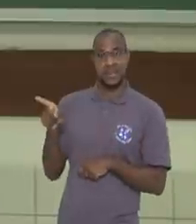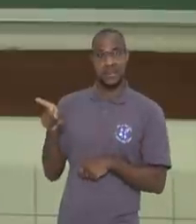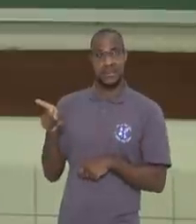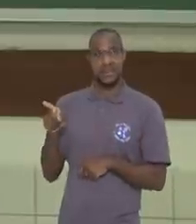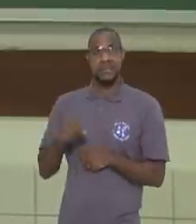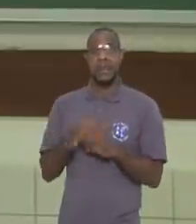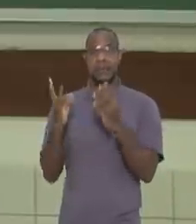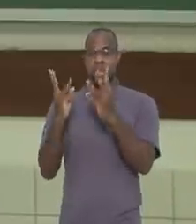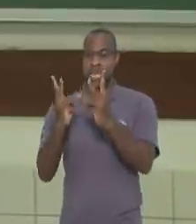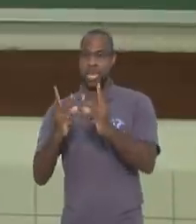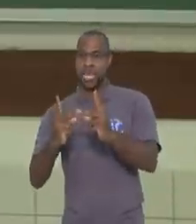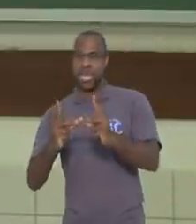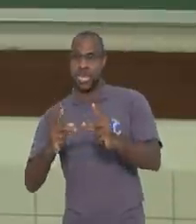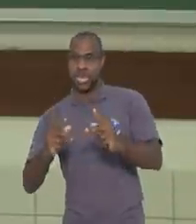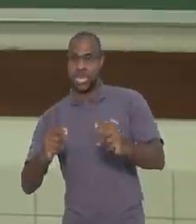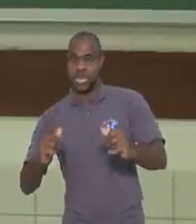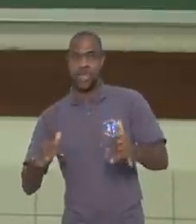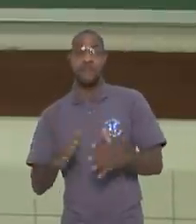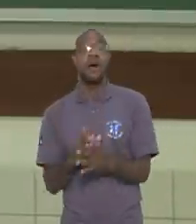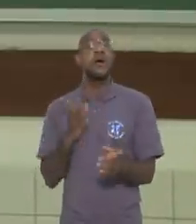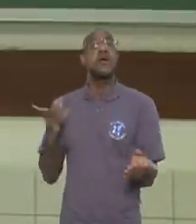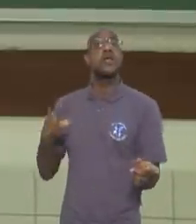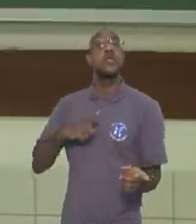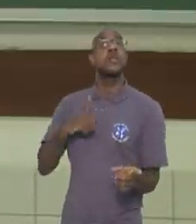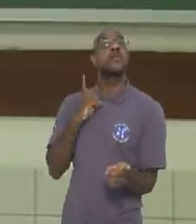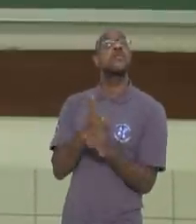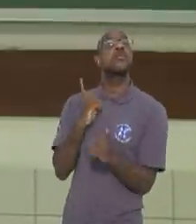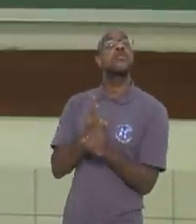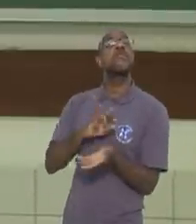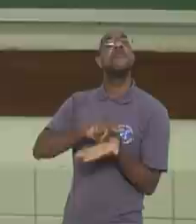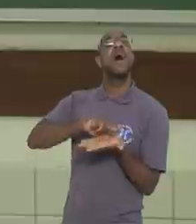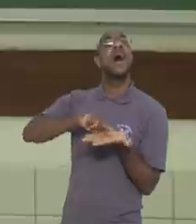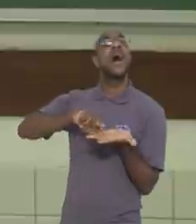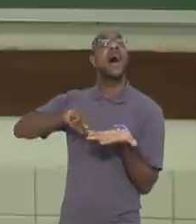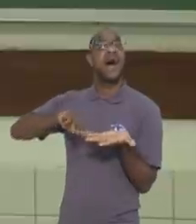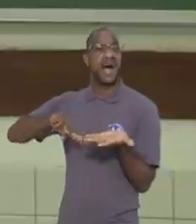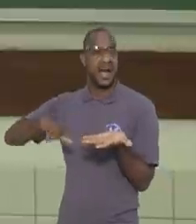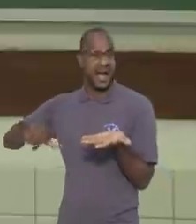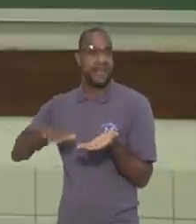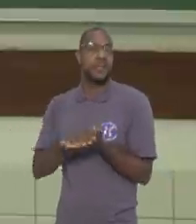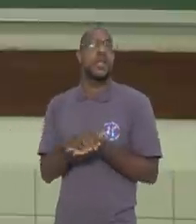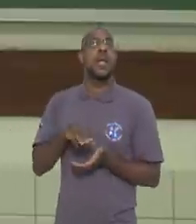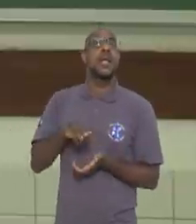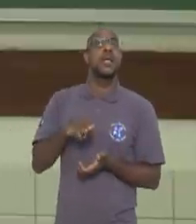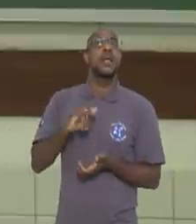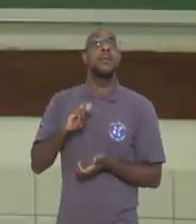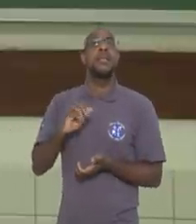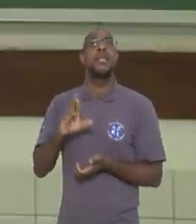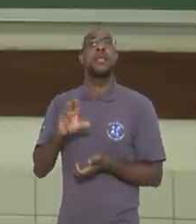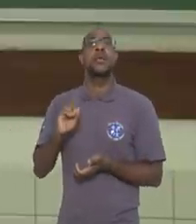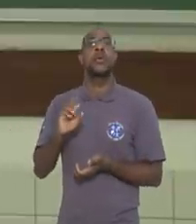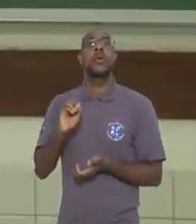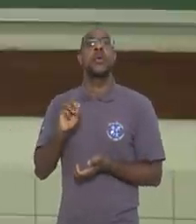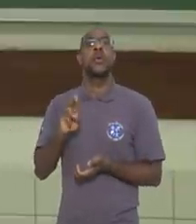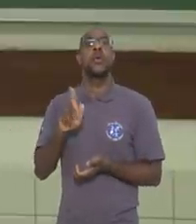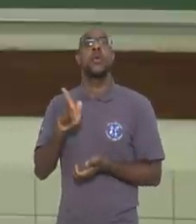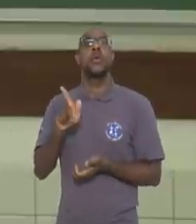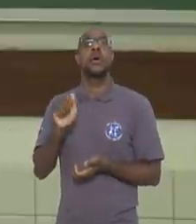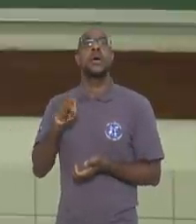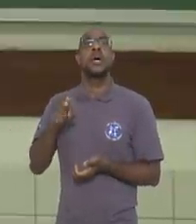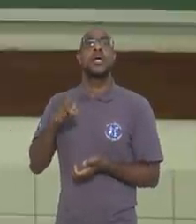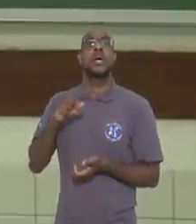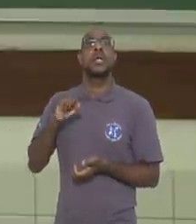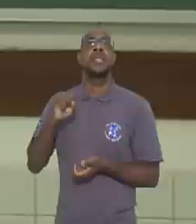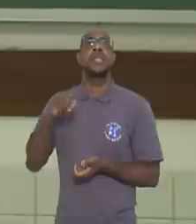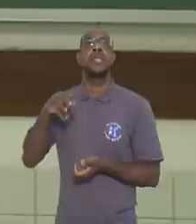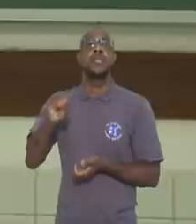biodegradar esses componentes. E a gente está descobrindo vários micro-organismos ou manipulando os micro-organismos que a gente já tem para ser capaz de fazer isso para a gente. A gente